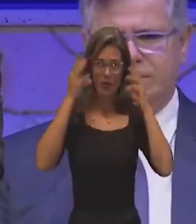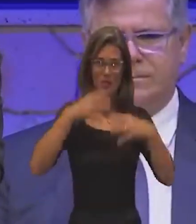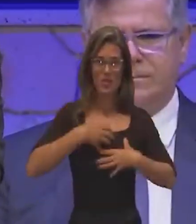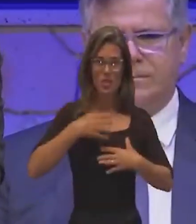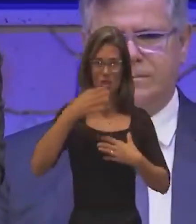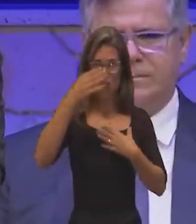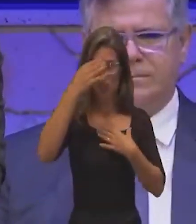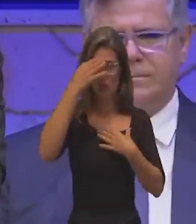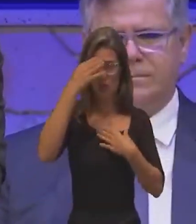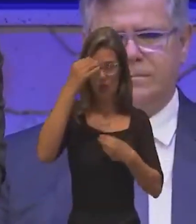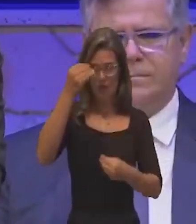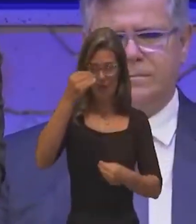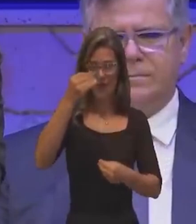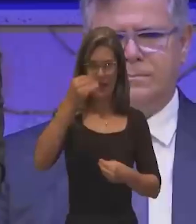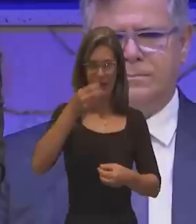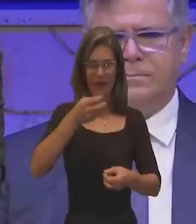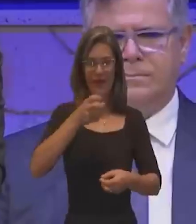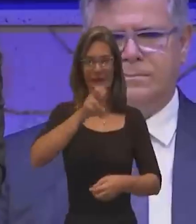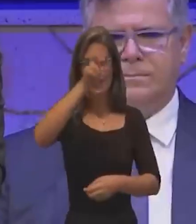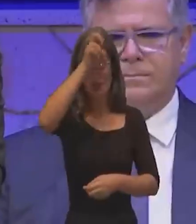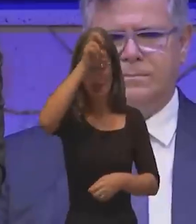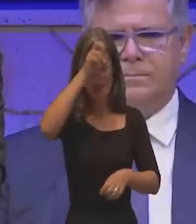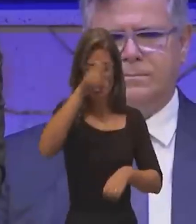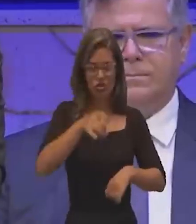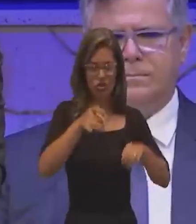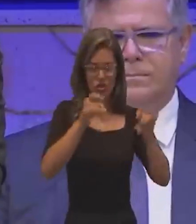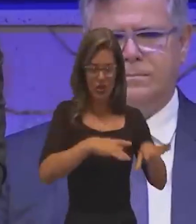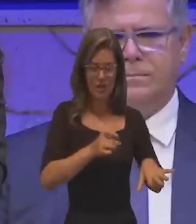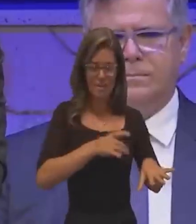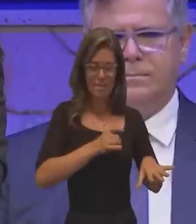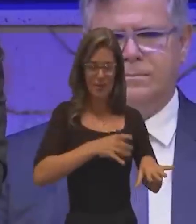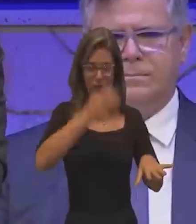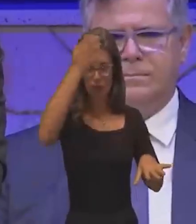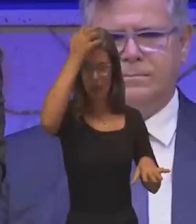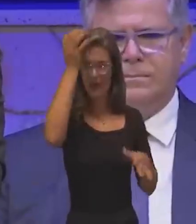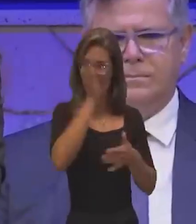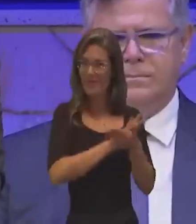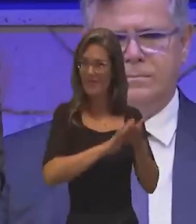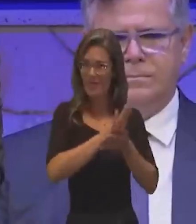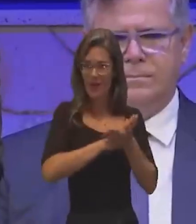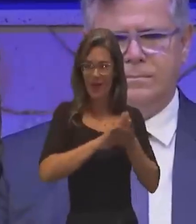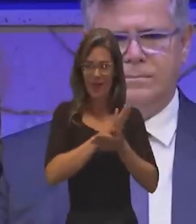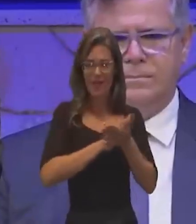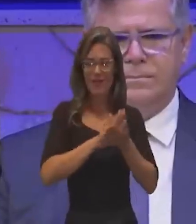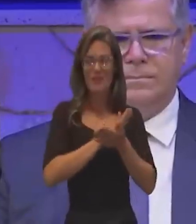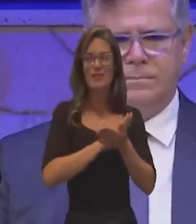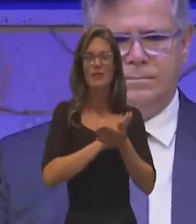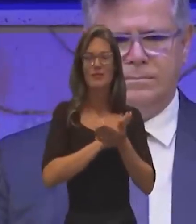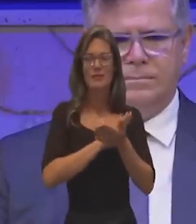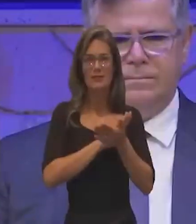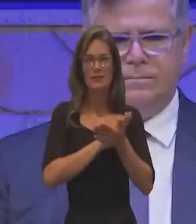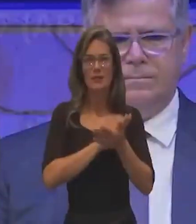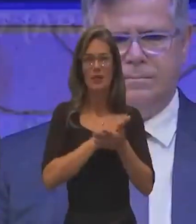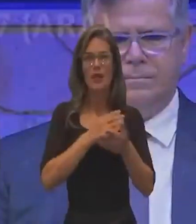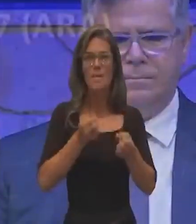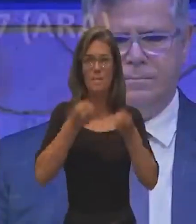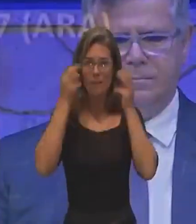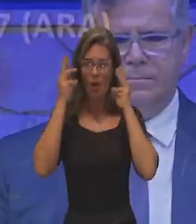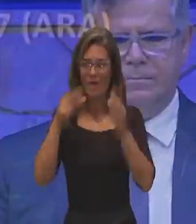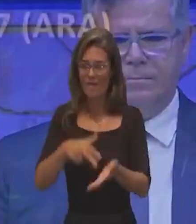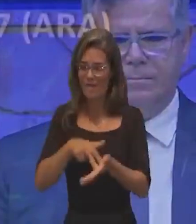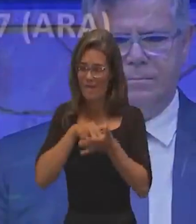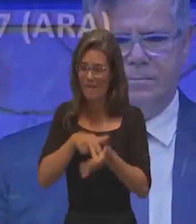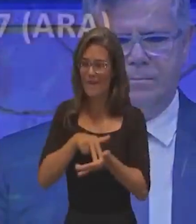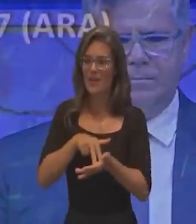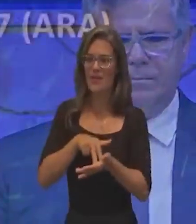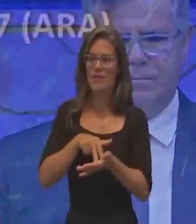não temendo a ira do rei, porque ficou firme, como